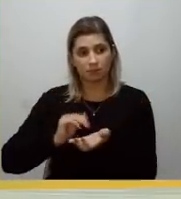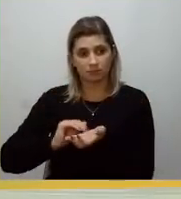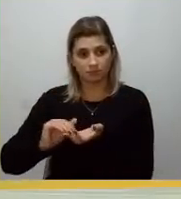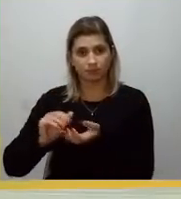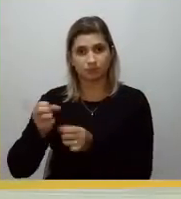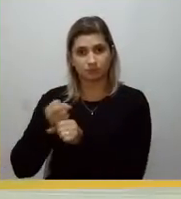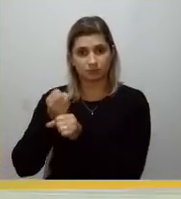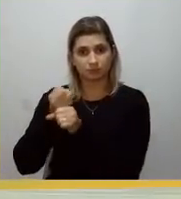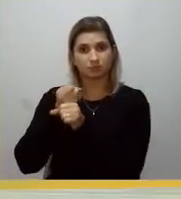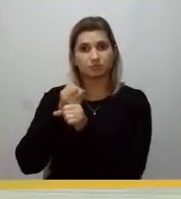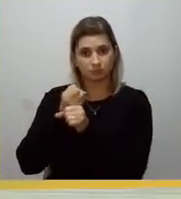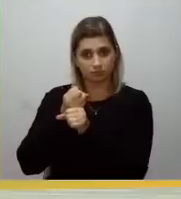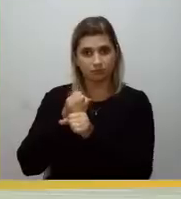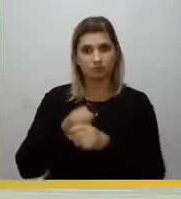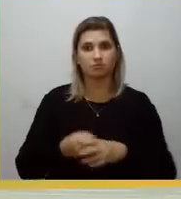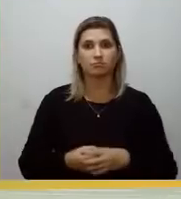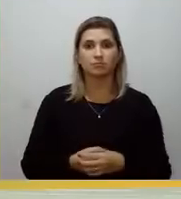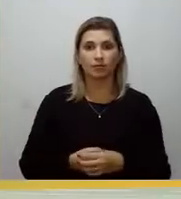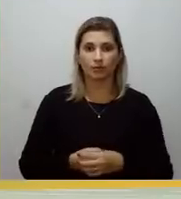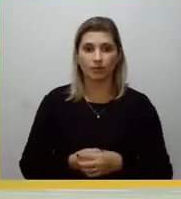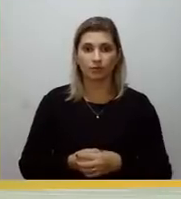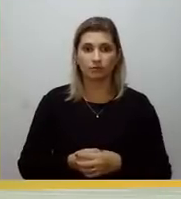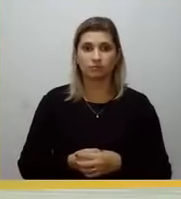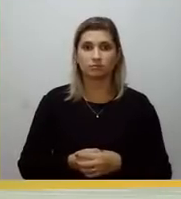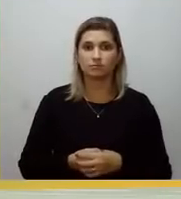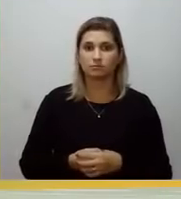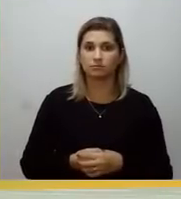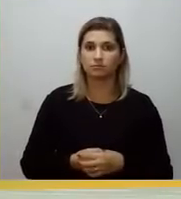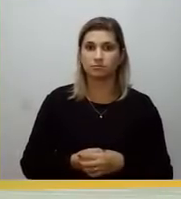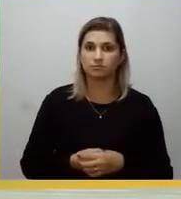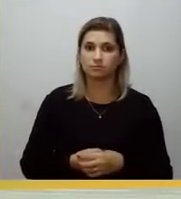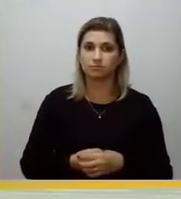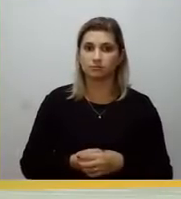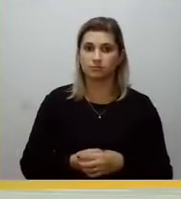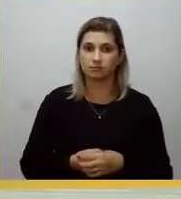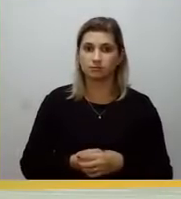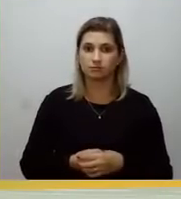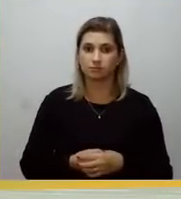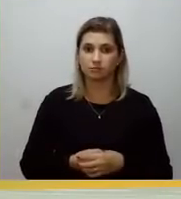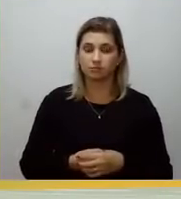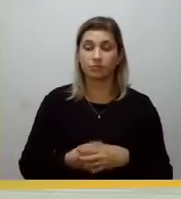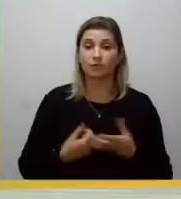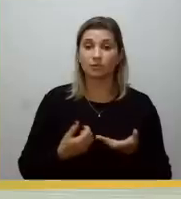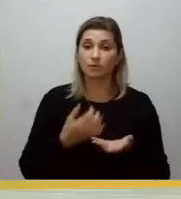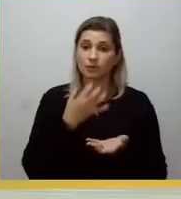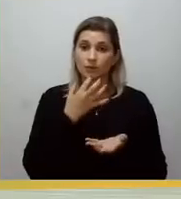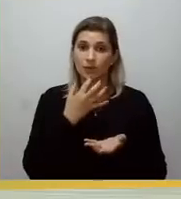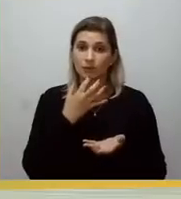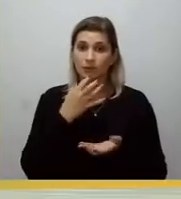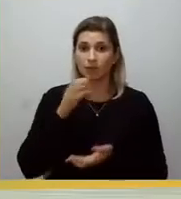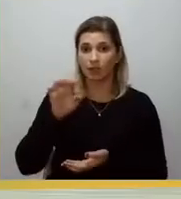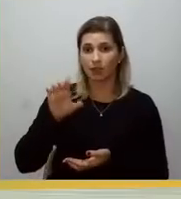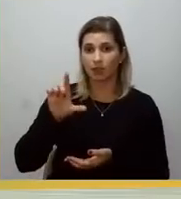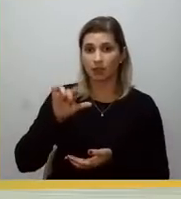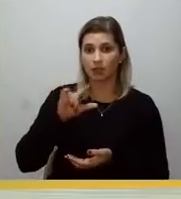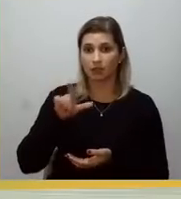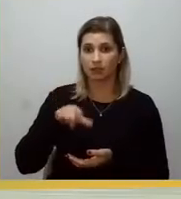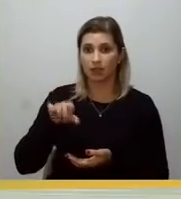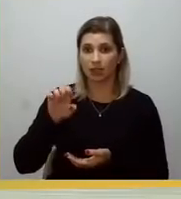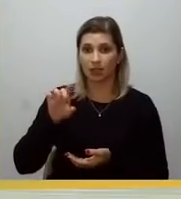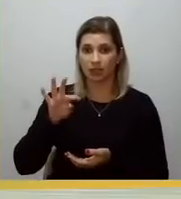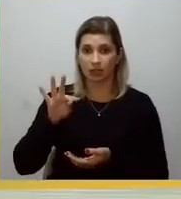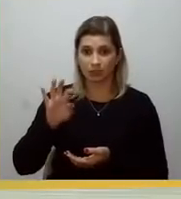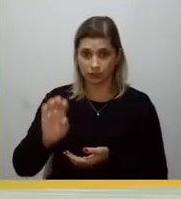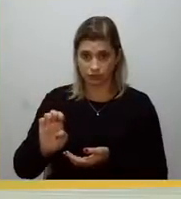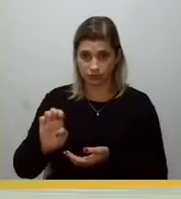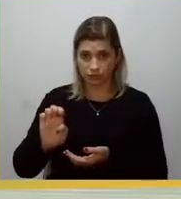foi secretário de Gabinete de Planejamento. Isto. Tá. E o senhor conhece Lisete Ferreira